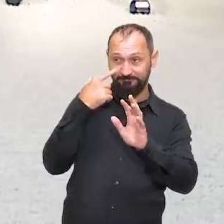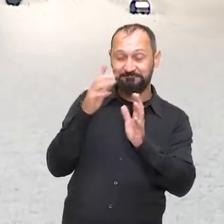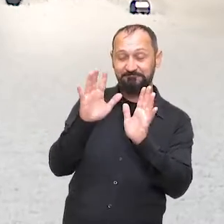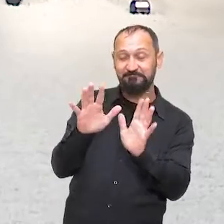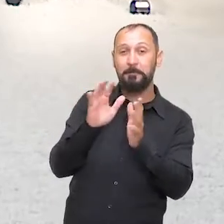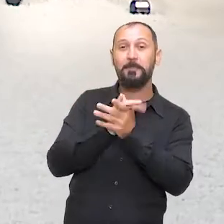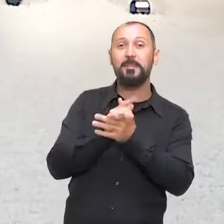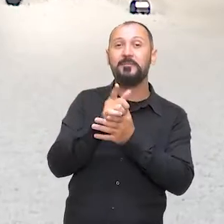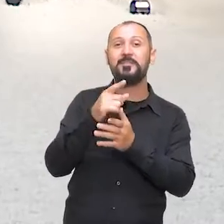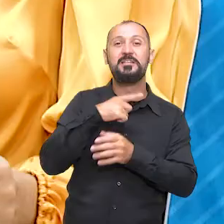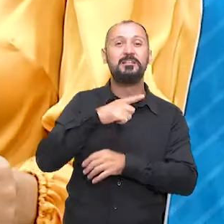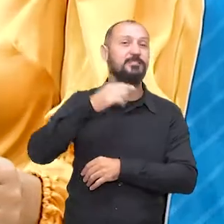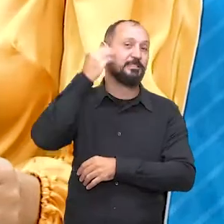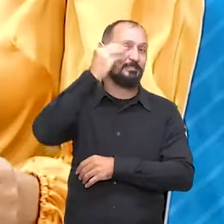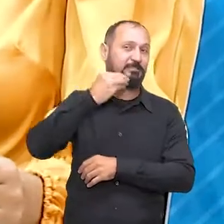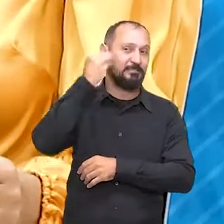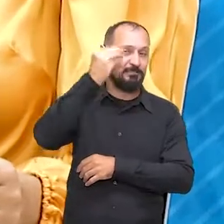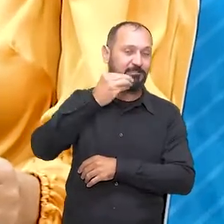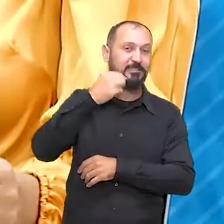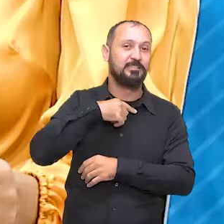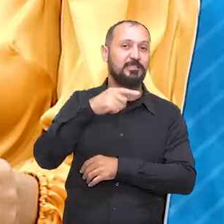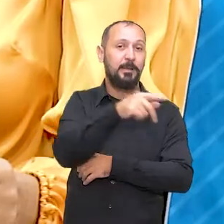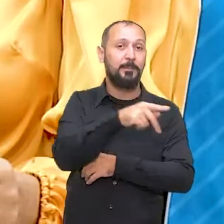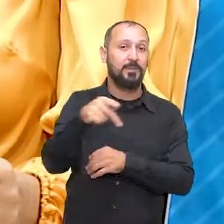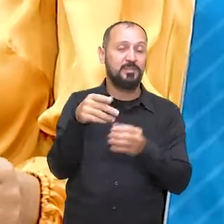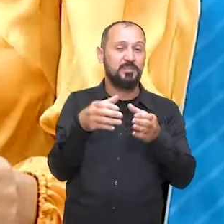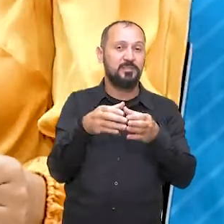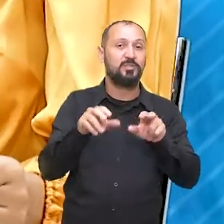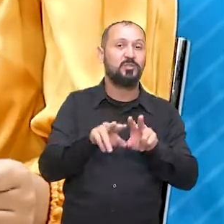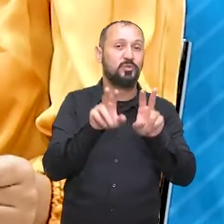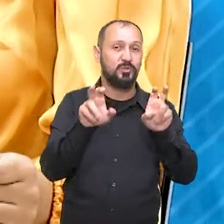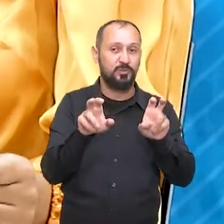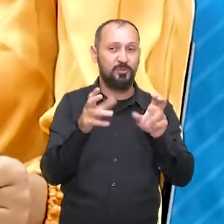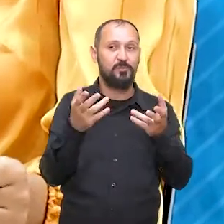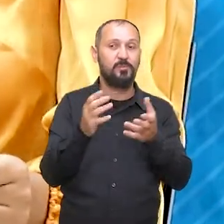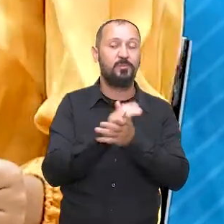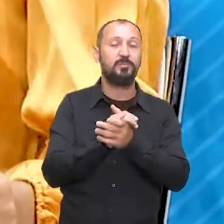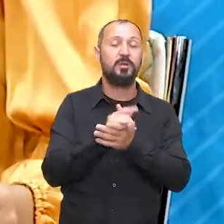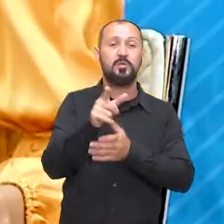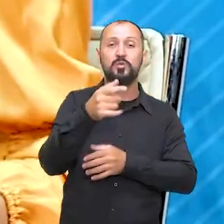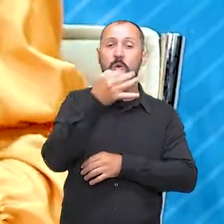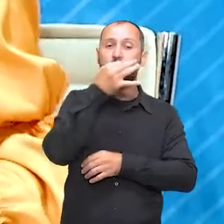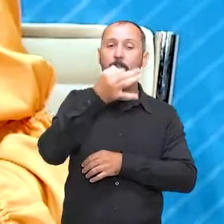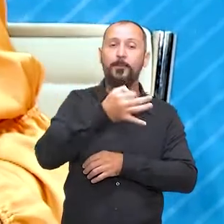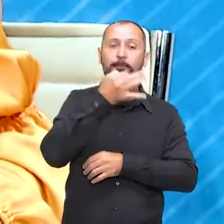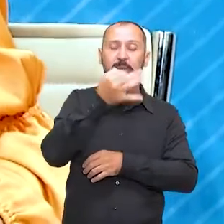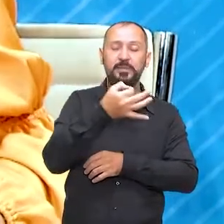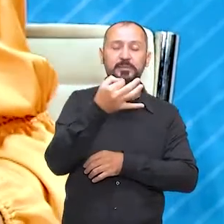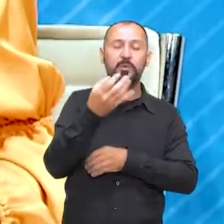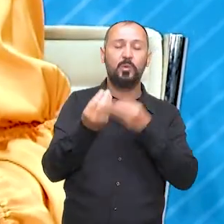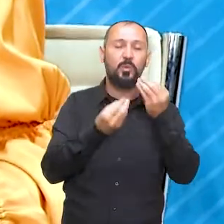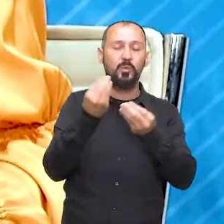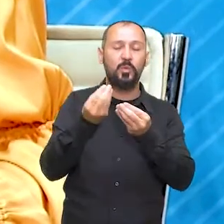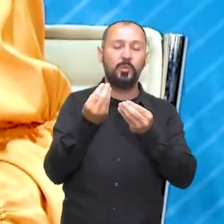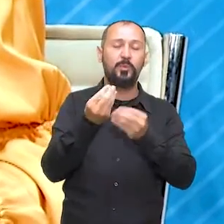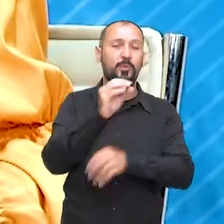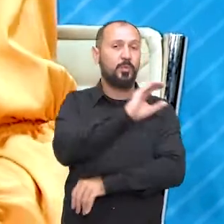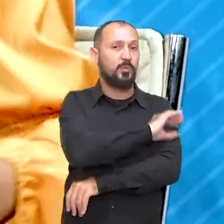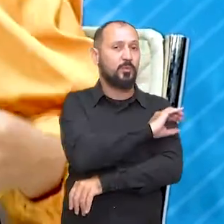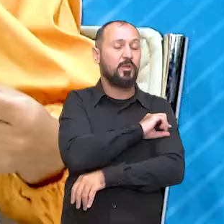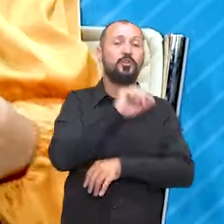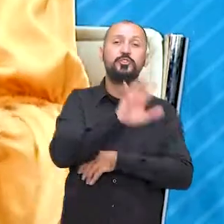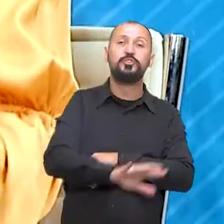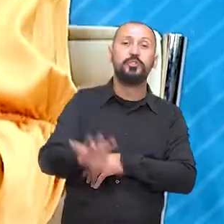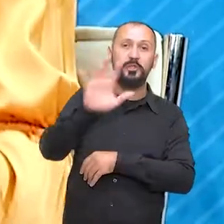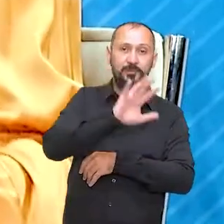Doutor, e o bacana é que você teve essa experiência de ser presidente de comissão. Então, o seu olhar enquanto coordenador